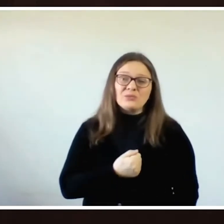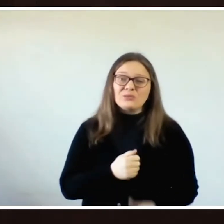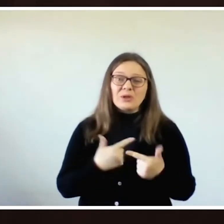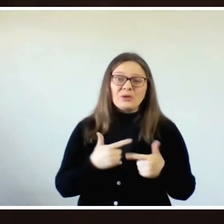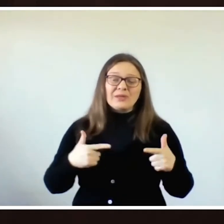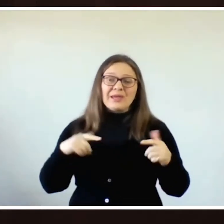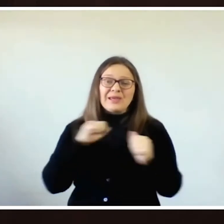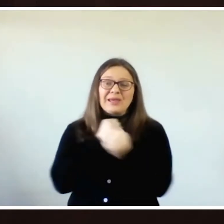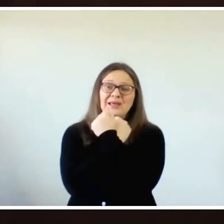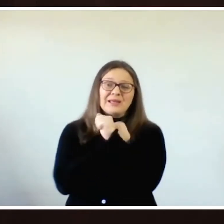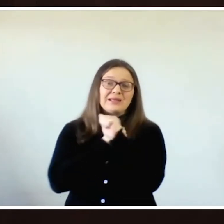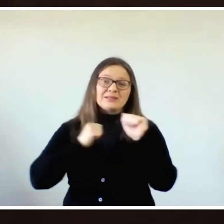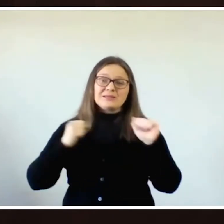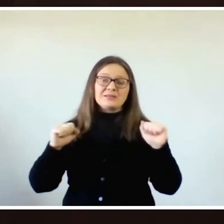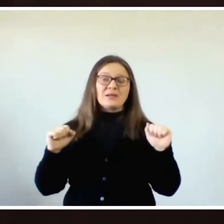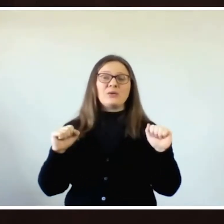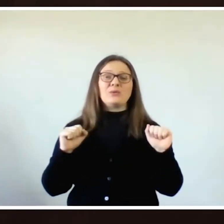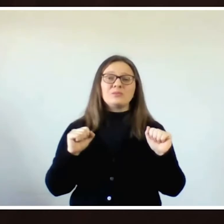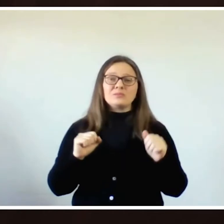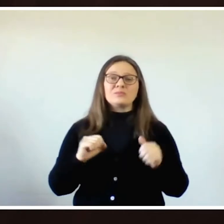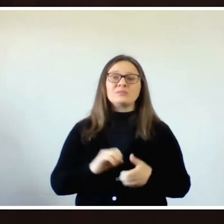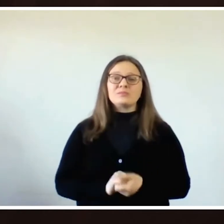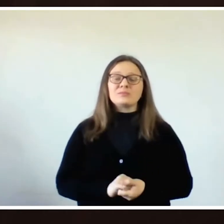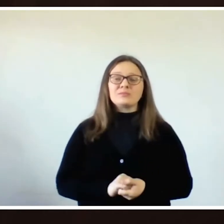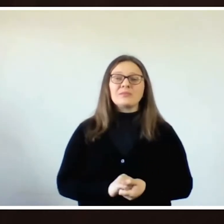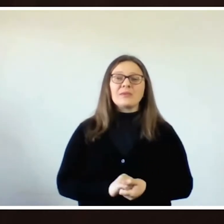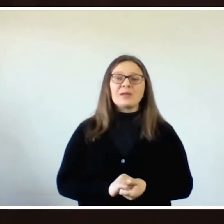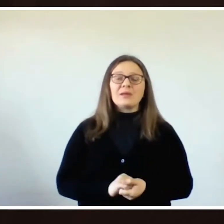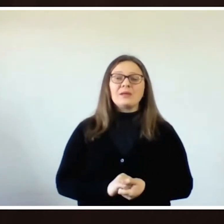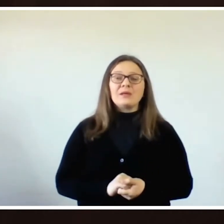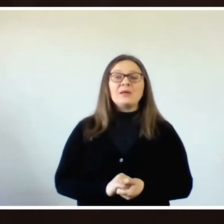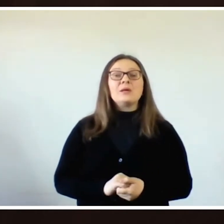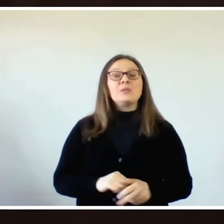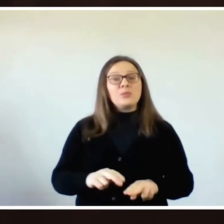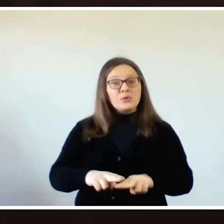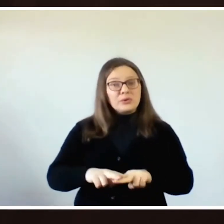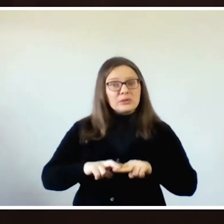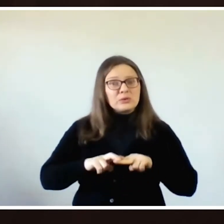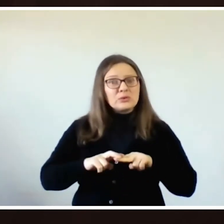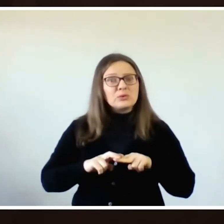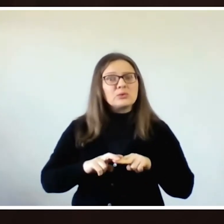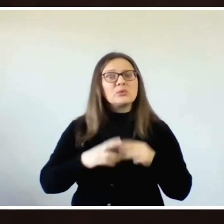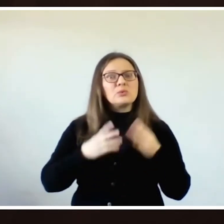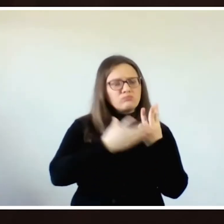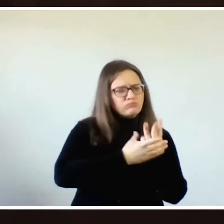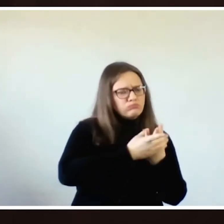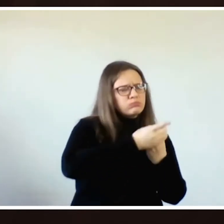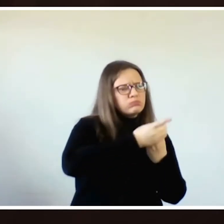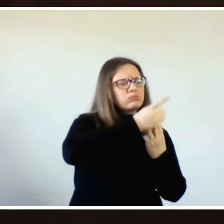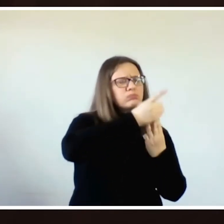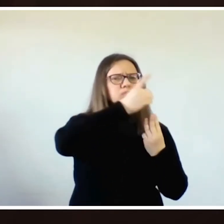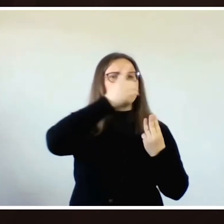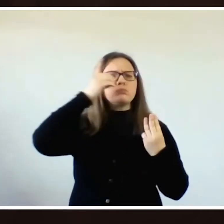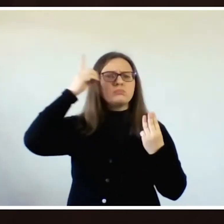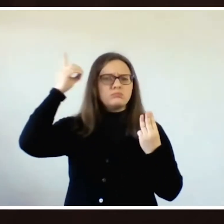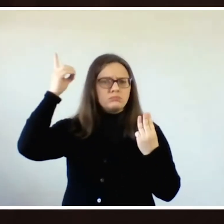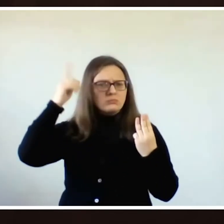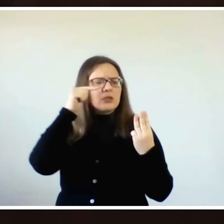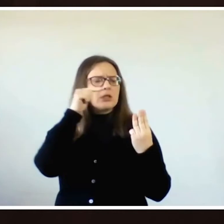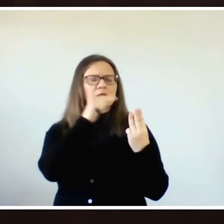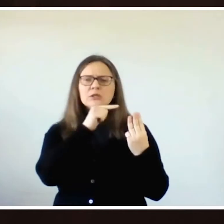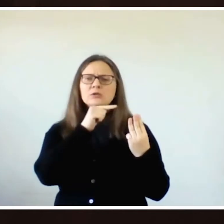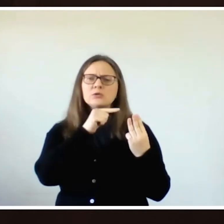por causa da verdade sobre Deus triuno, irmãos, nós somos inseridos de fato ao reino.